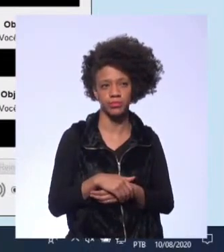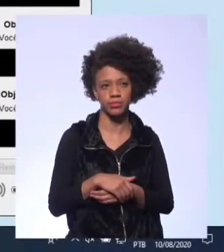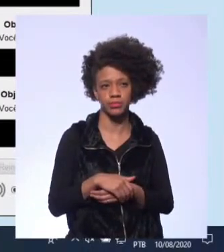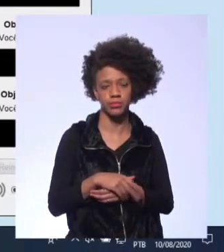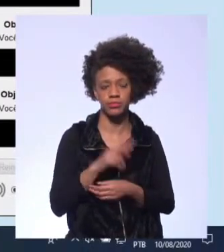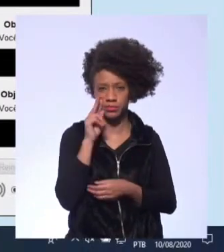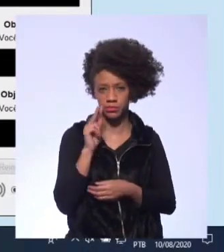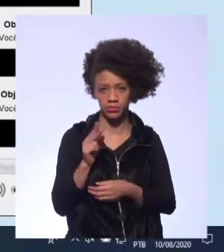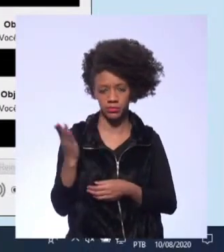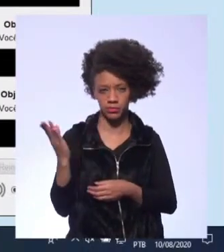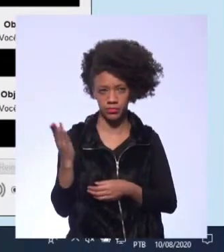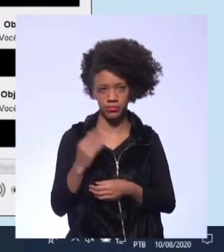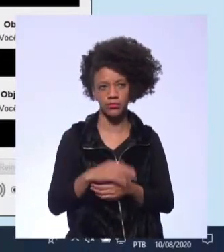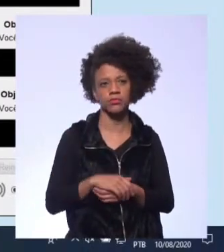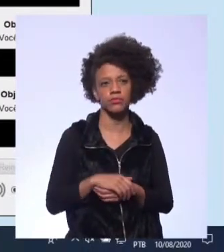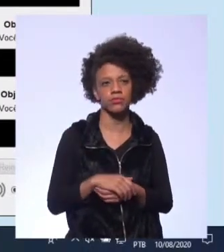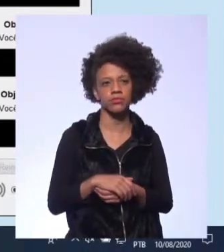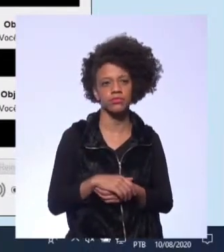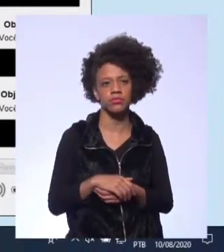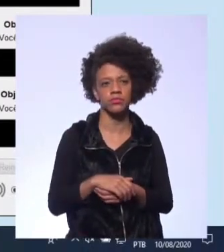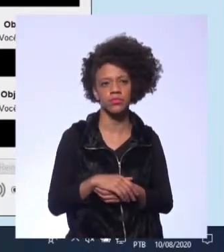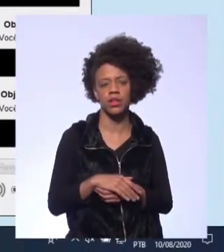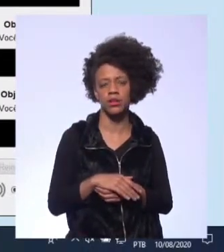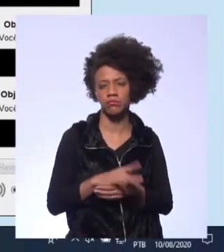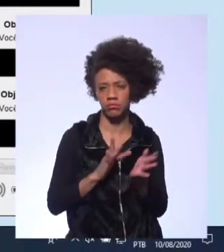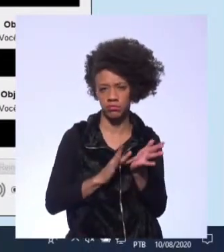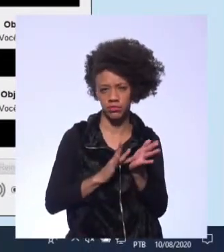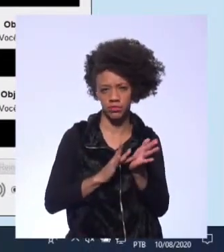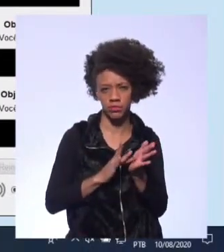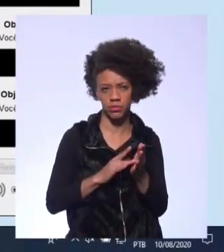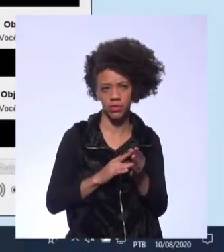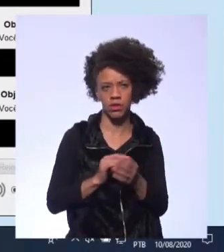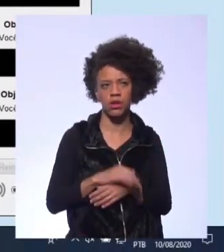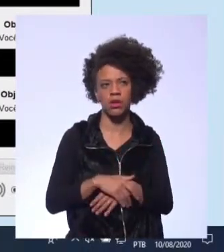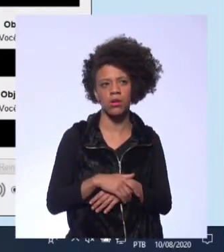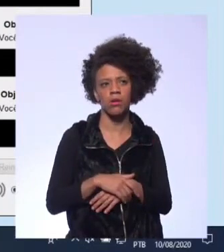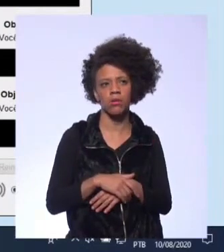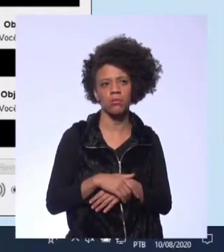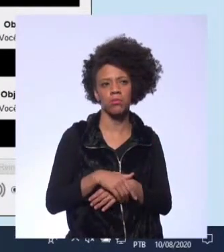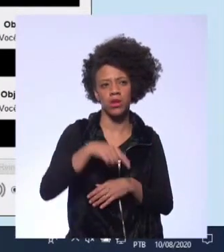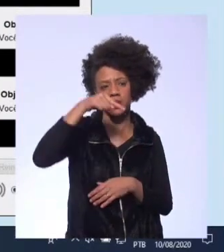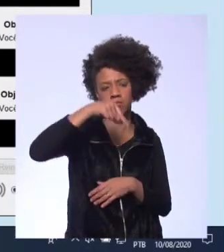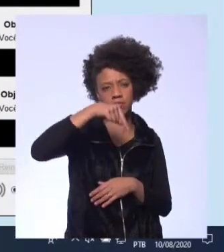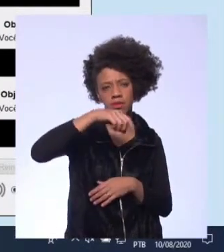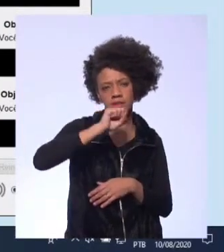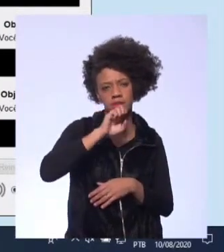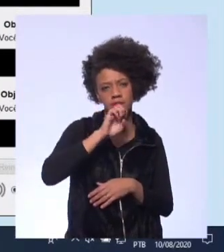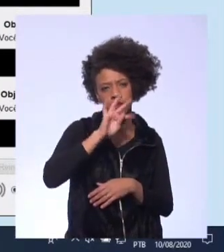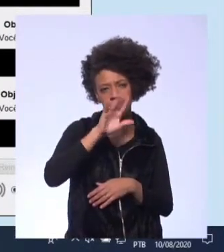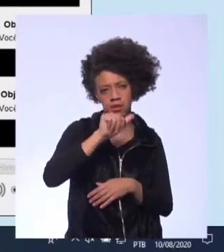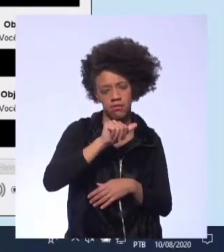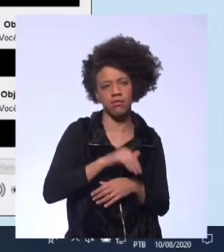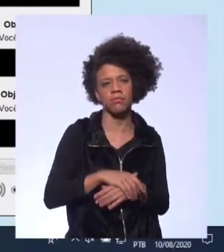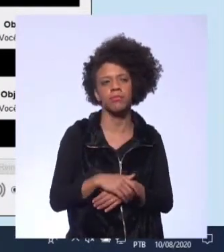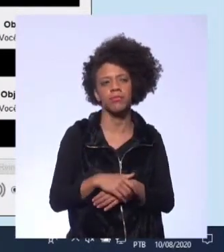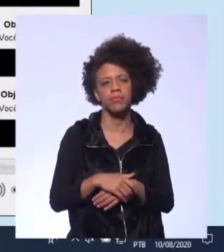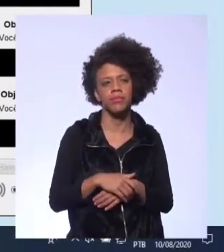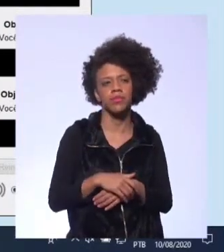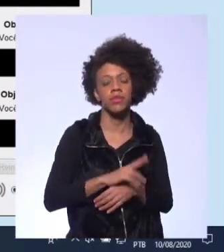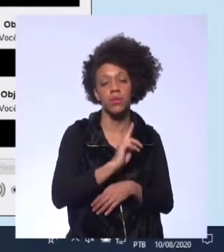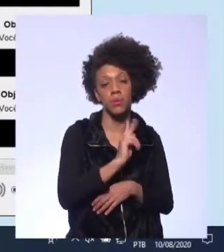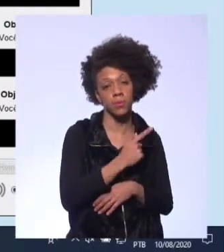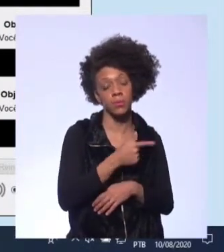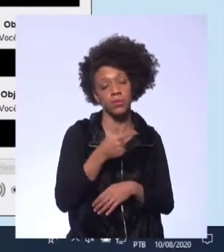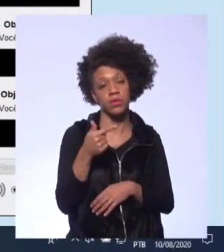bem? Então, eu vou... Aqui vai de quando tem uma setinha, não sei se vocês não conseguem ver a minha seta, mas tudo bem. Então, eu tenho o hidrogênio,